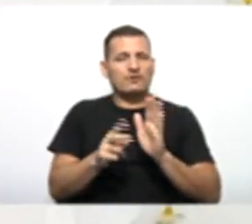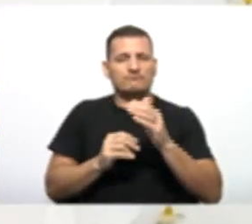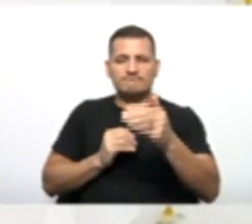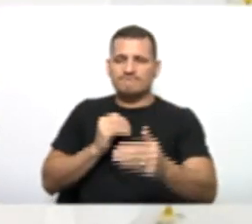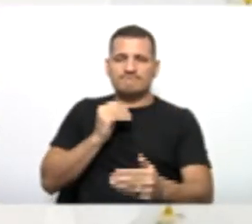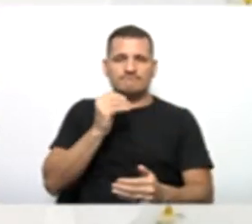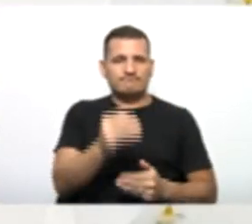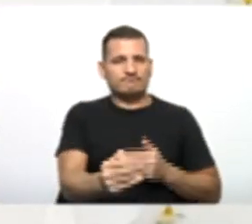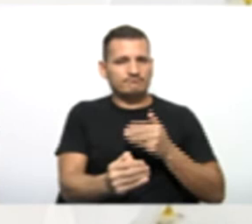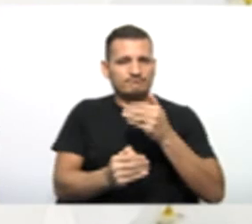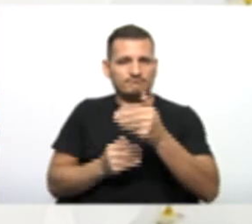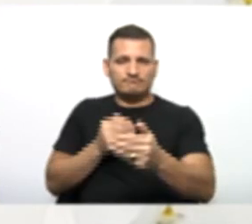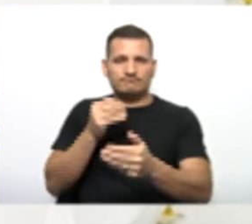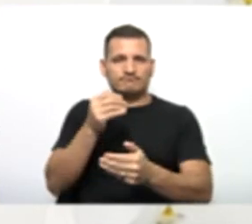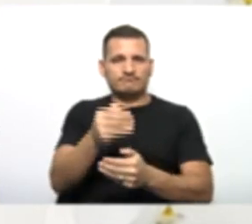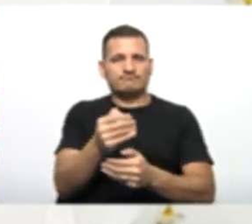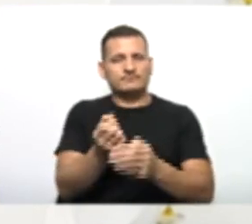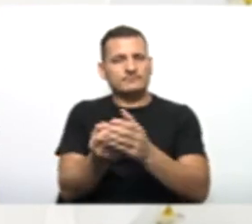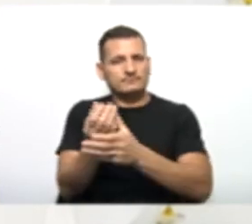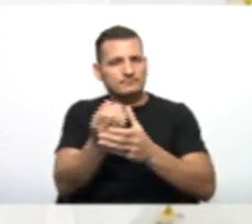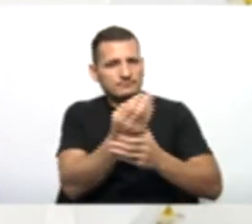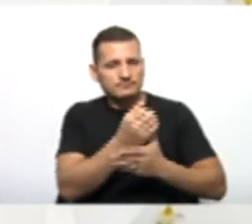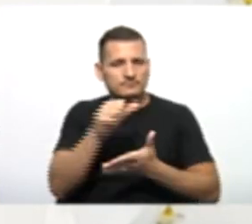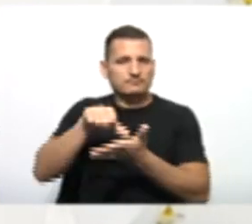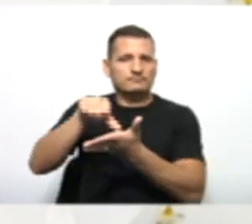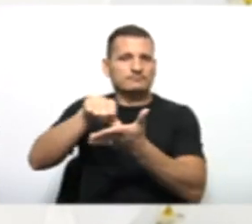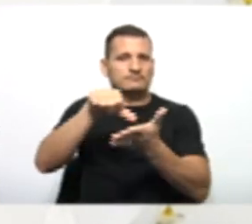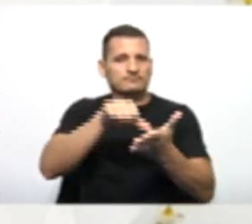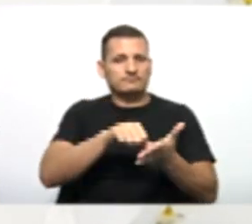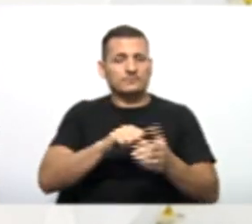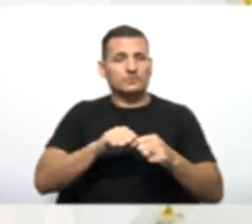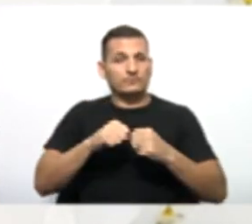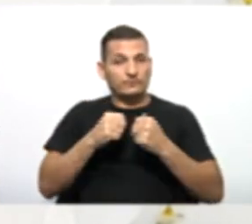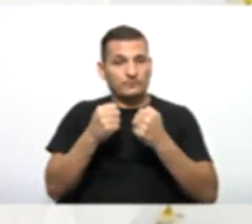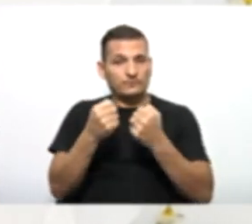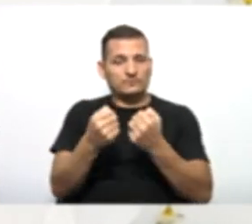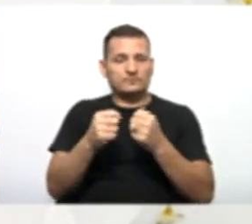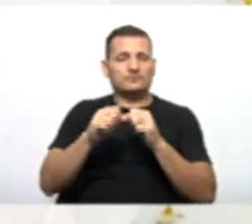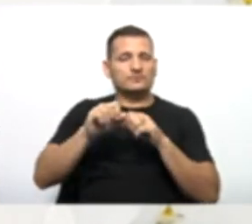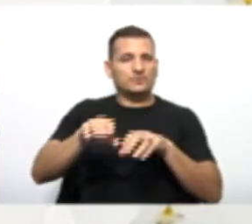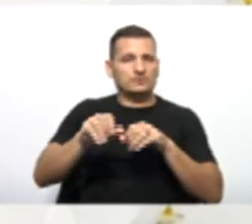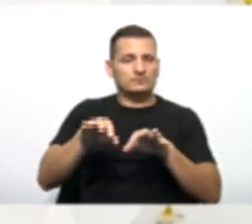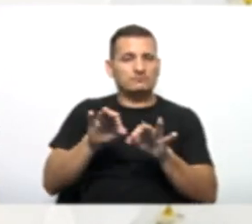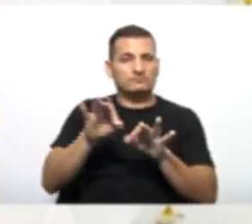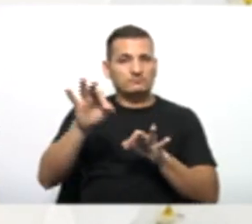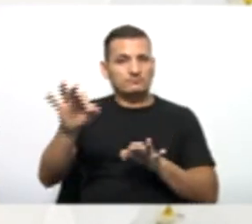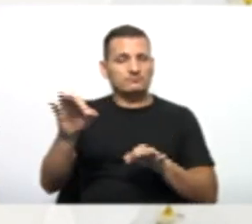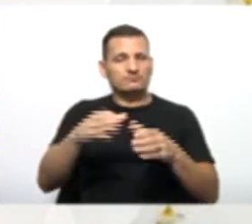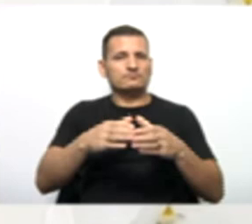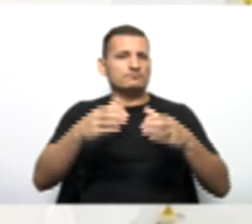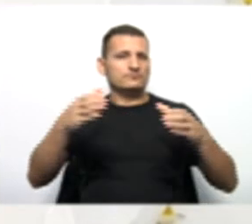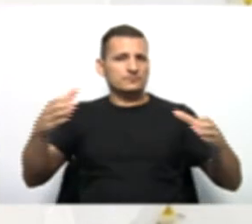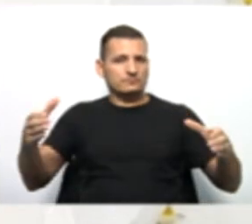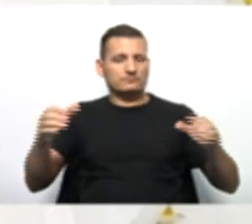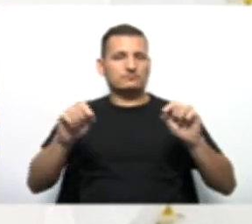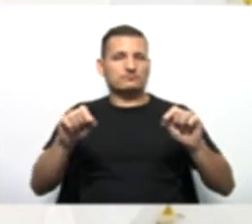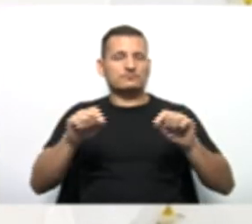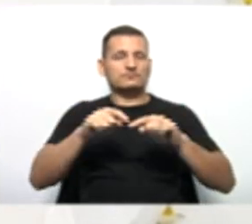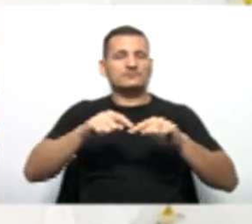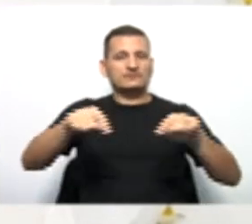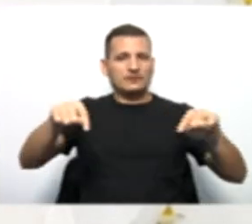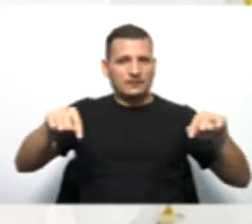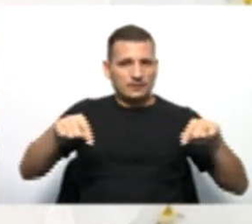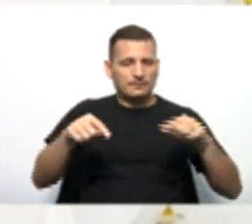avançando na implantação de polos, fortalecer a nossa educação à distância, ampliar os nossos estúdios,